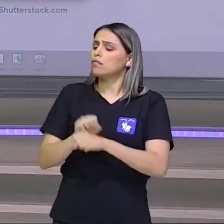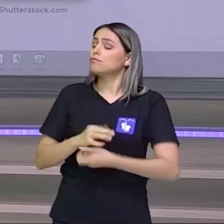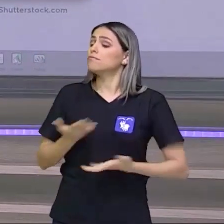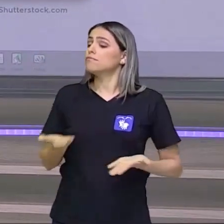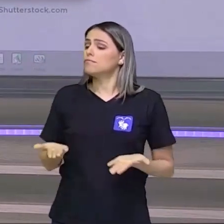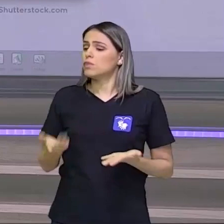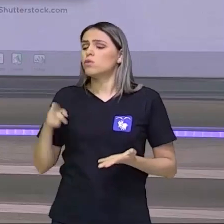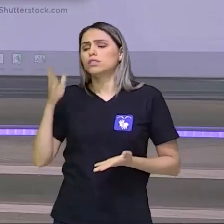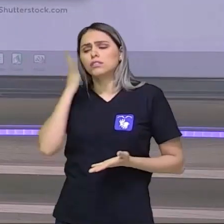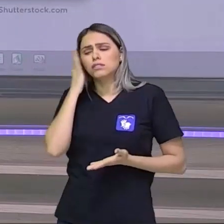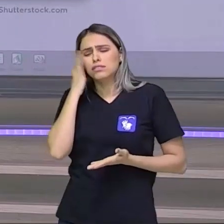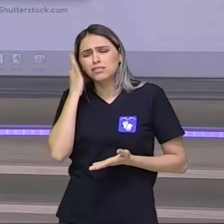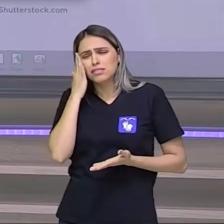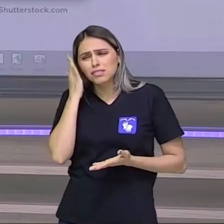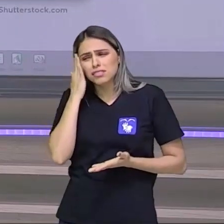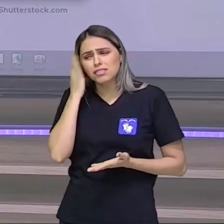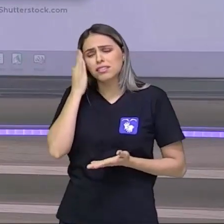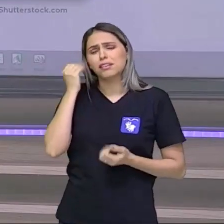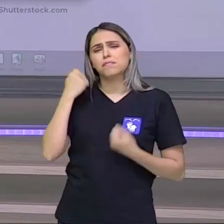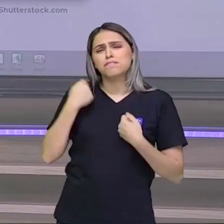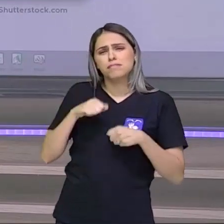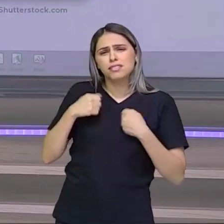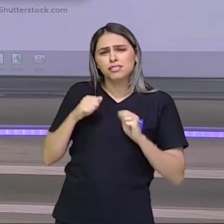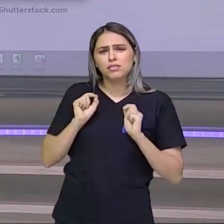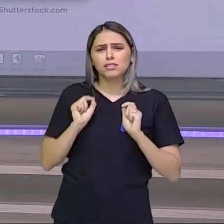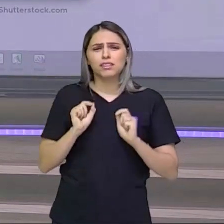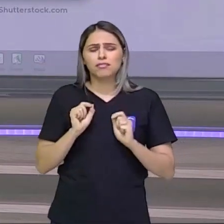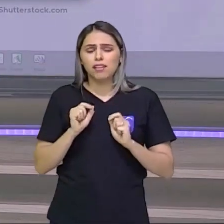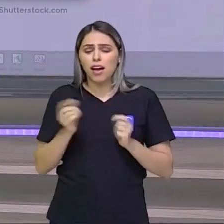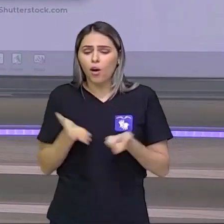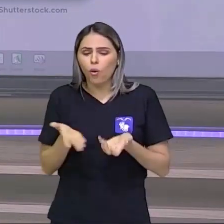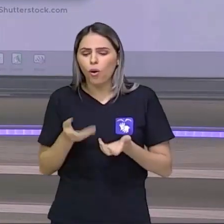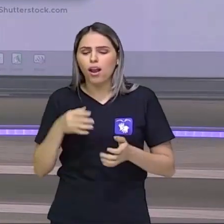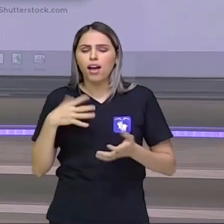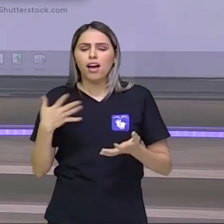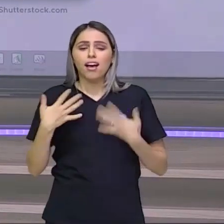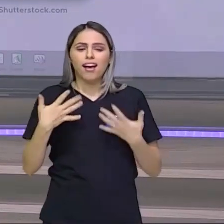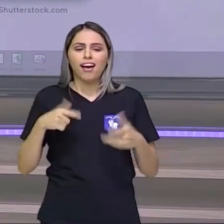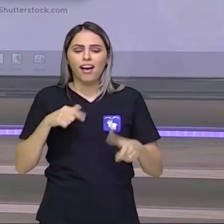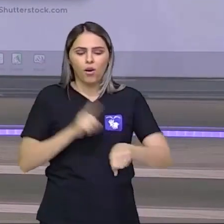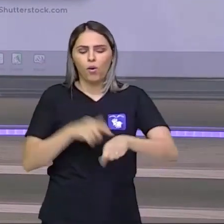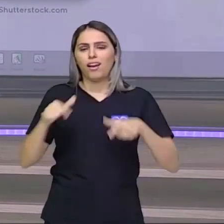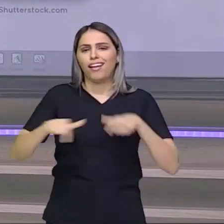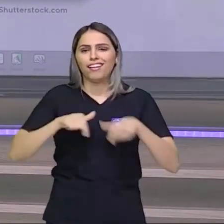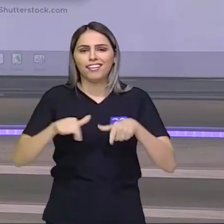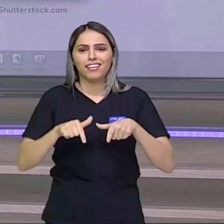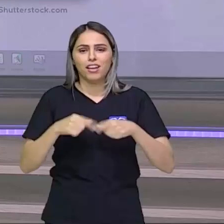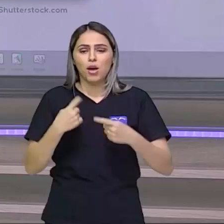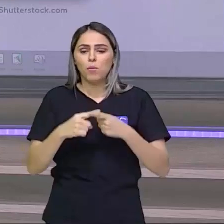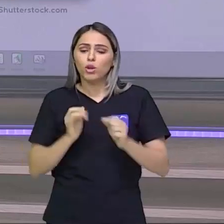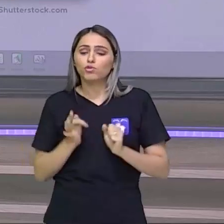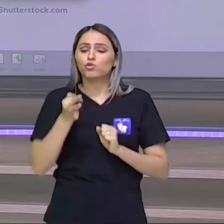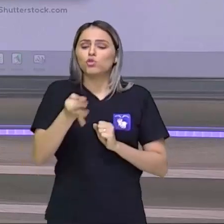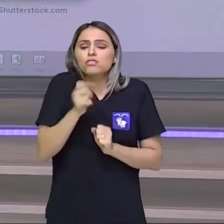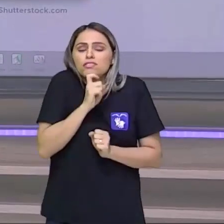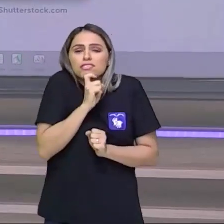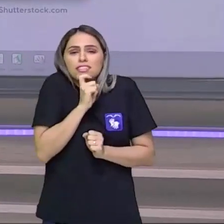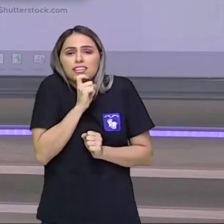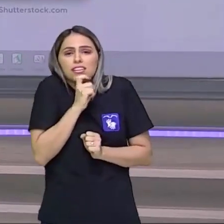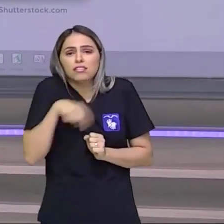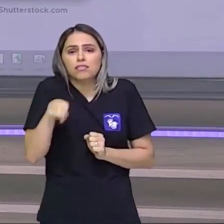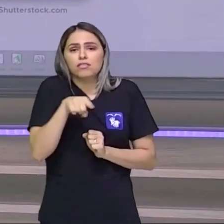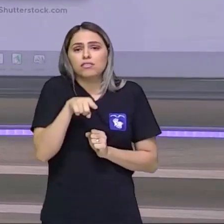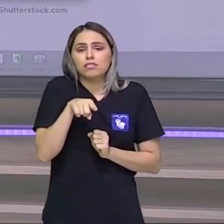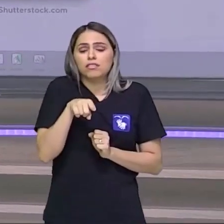nada? Você sabe muito bem que o verão é a hora de nós trabalharmos, porque vai vir o inverno e nós vamos ficar